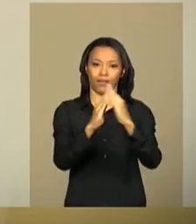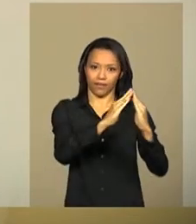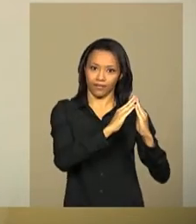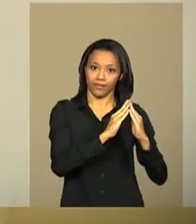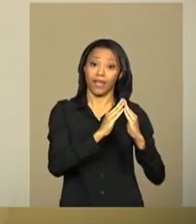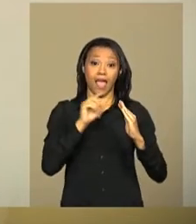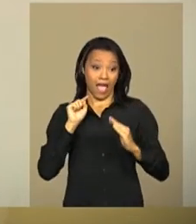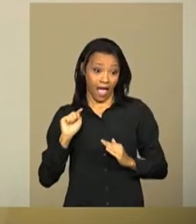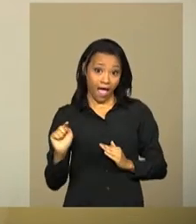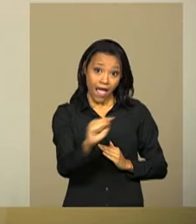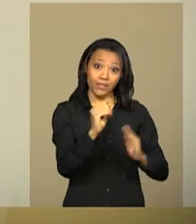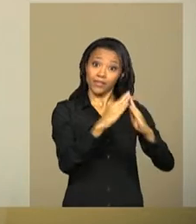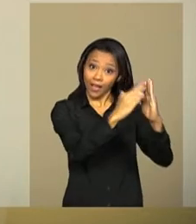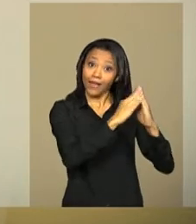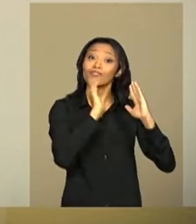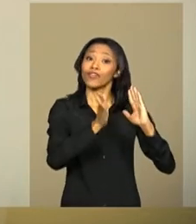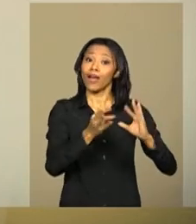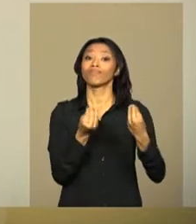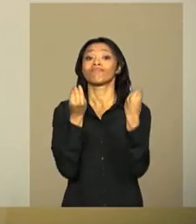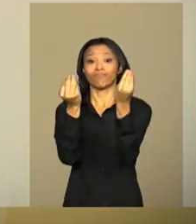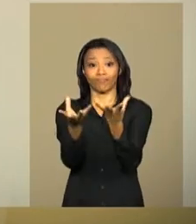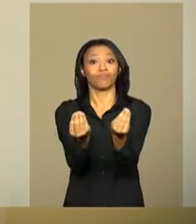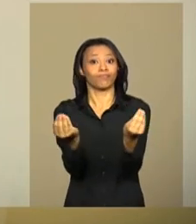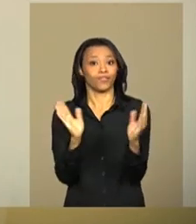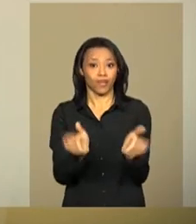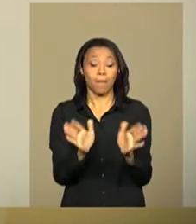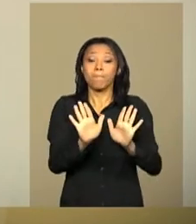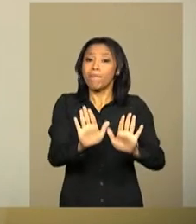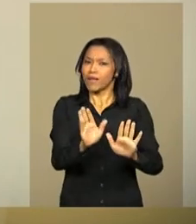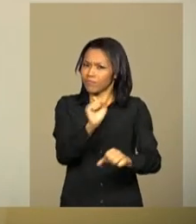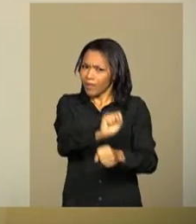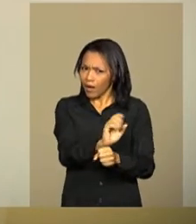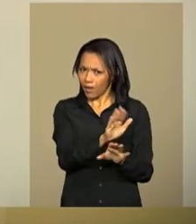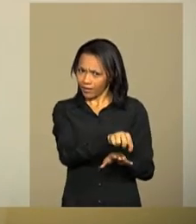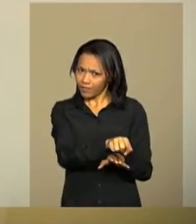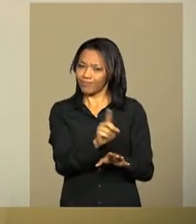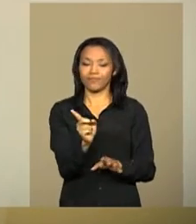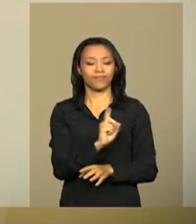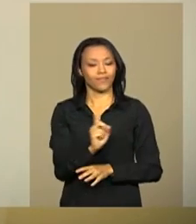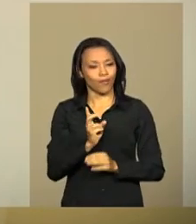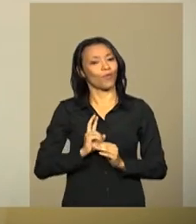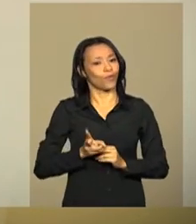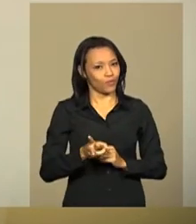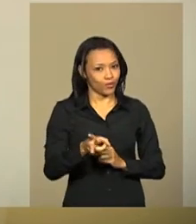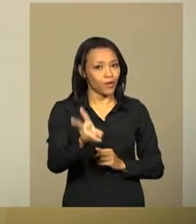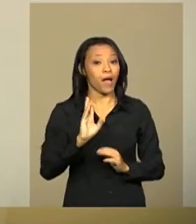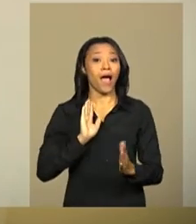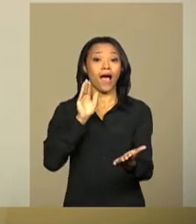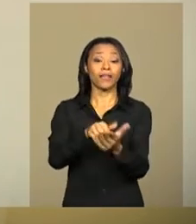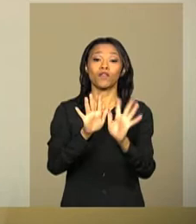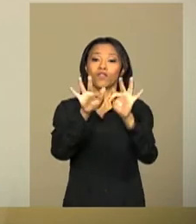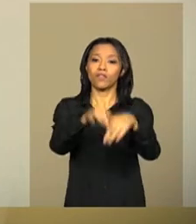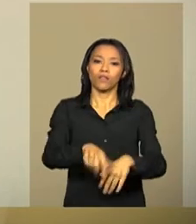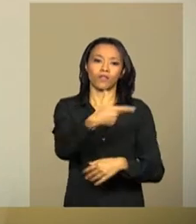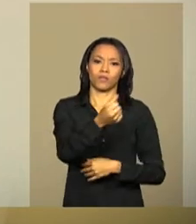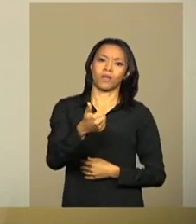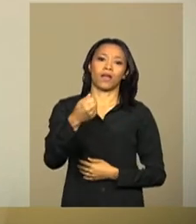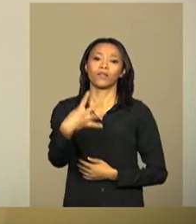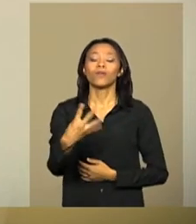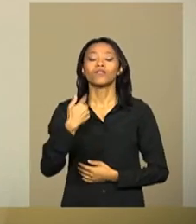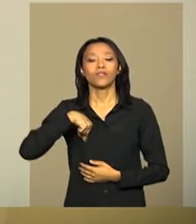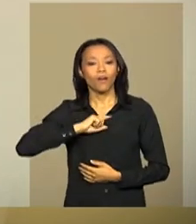Muitas delas até já foram entregues mas não paramos por aí não Max até o final de 2014